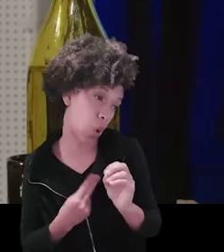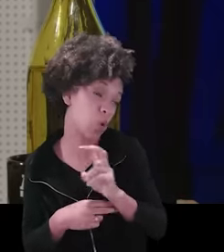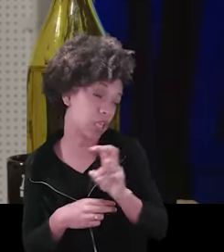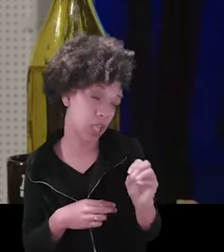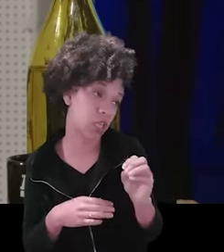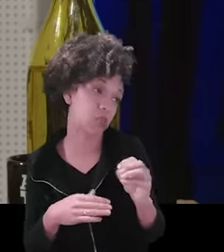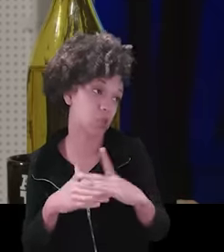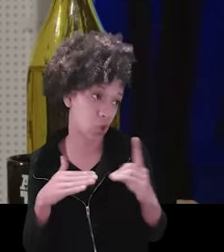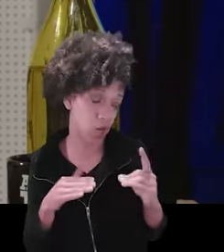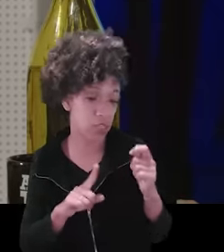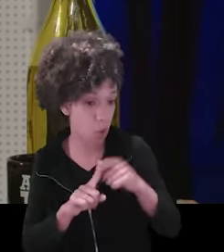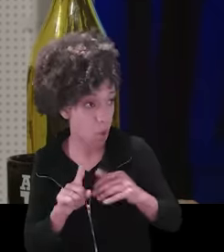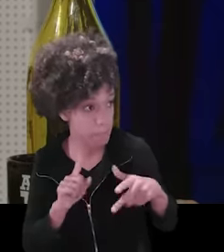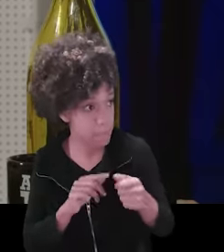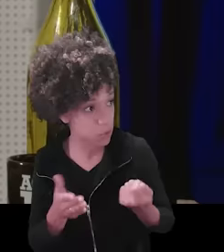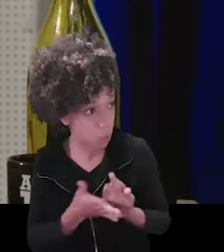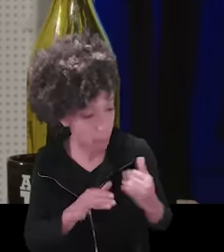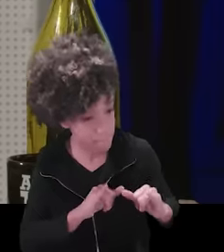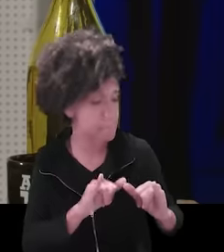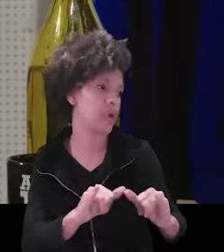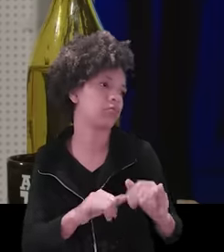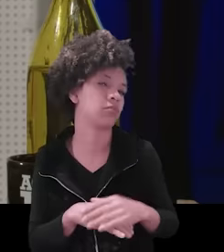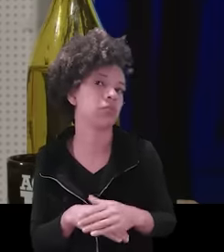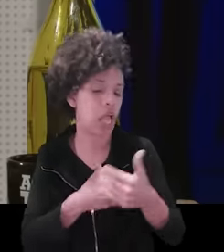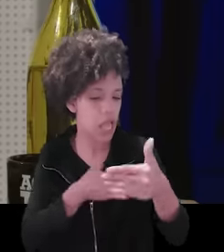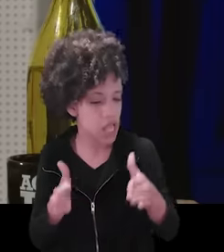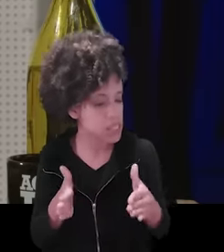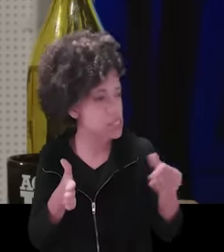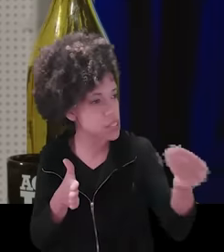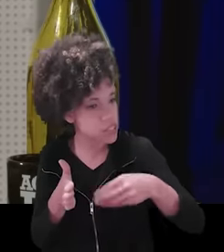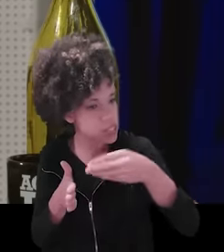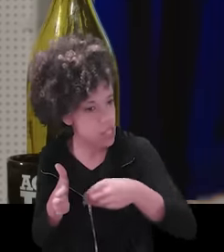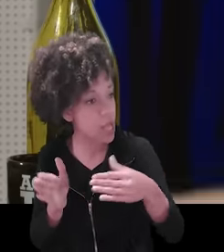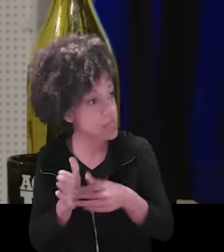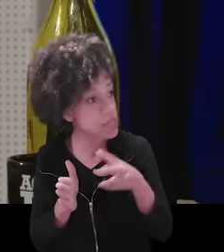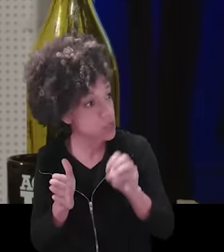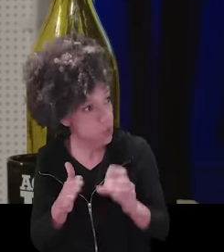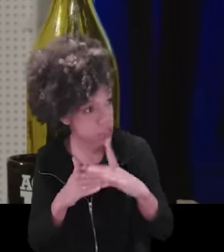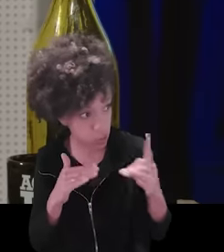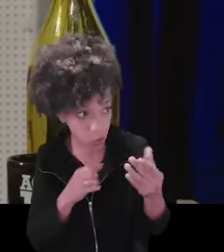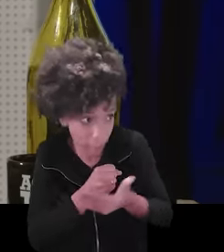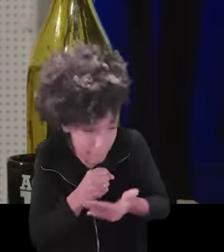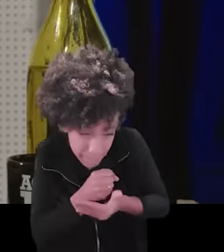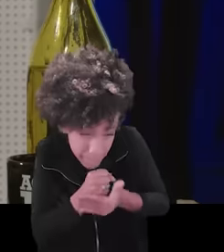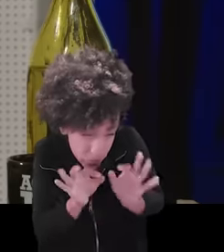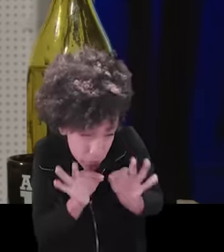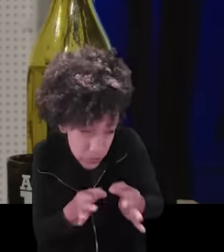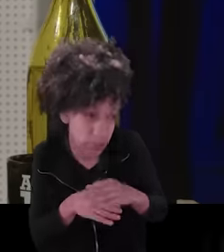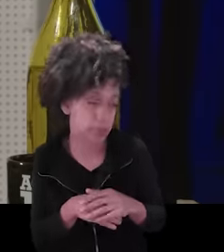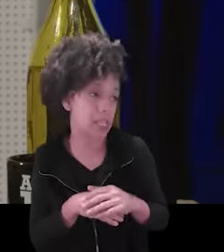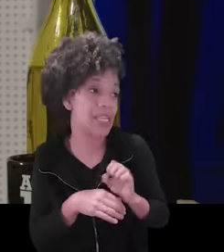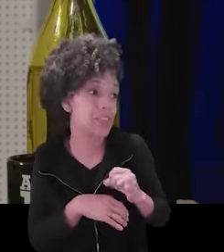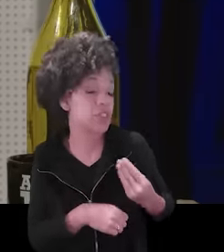pistolas por mês para fazer assim uma compra boa você consegue fazer é cesta básica até com 50 dólares o básico do